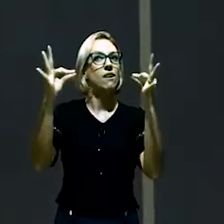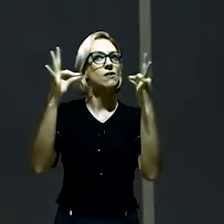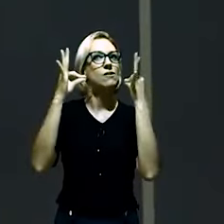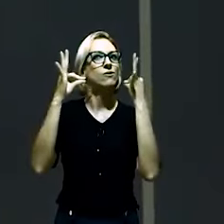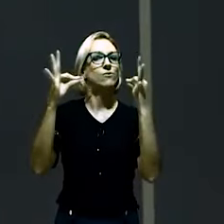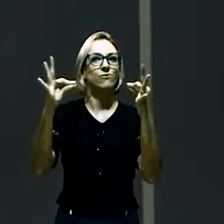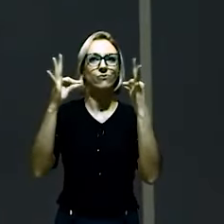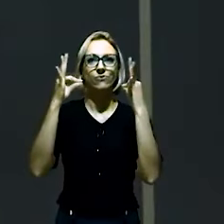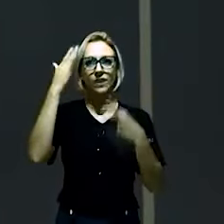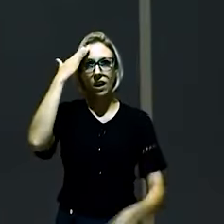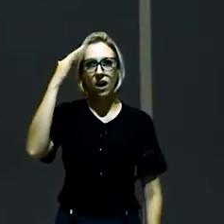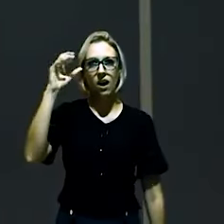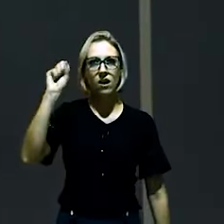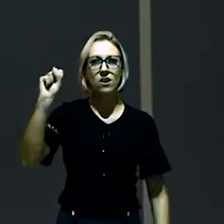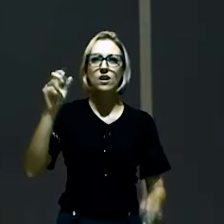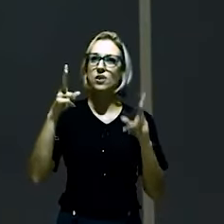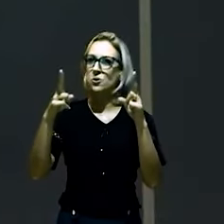Não entre pelo caminho de Salomão.